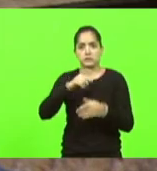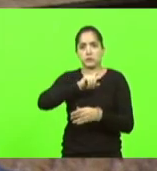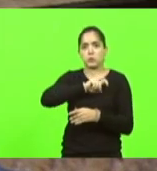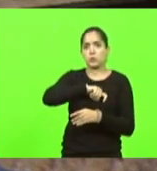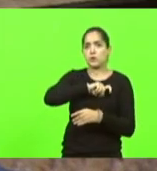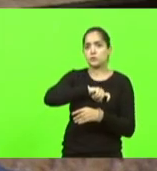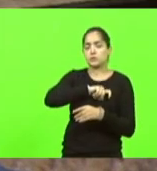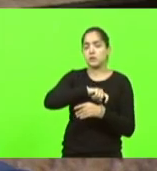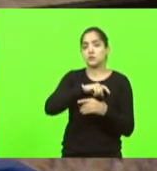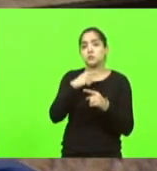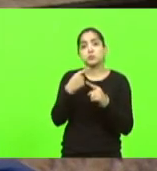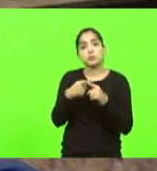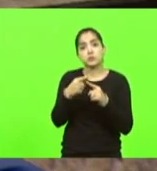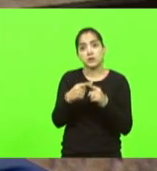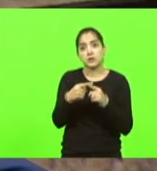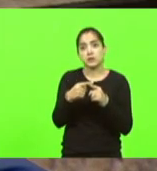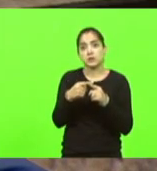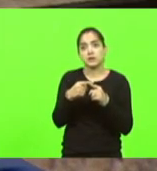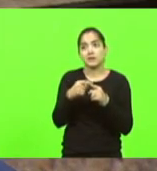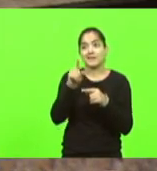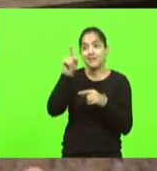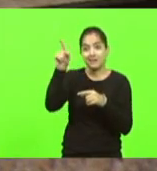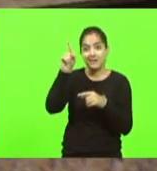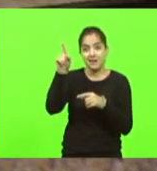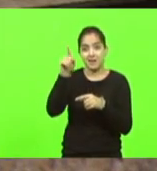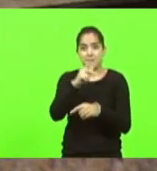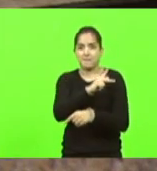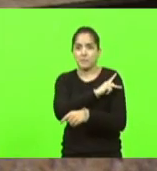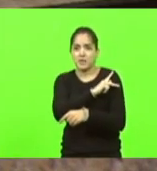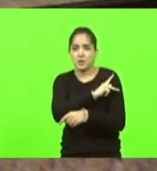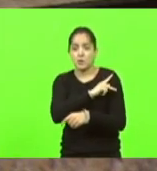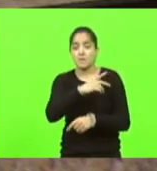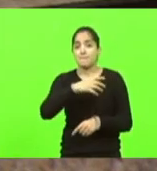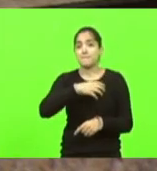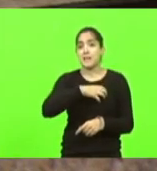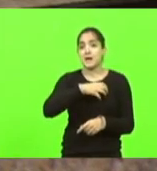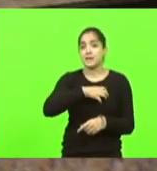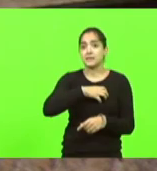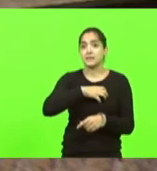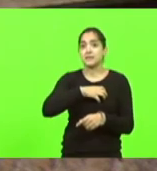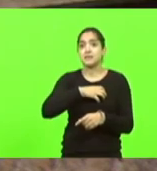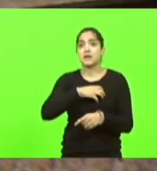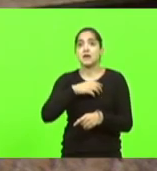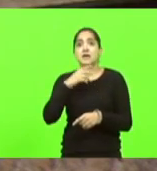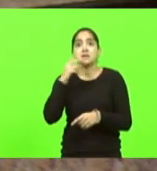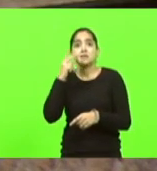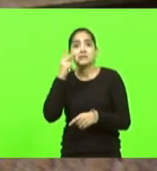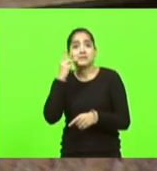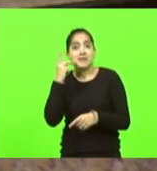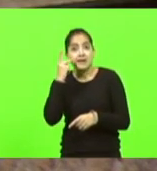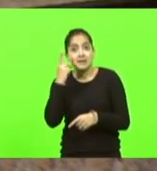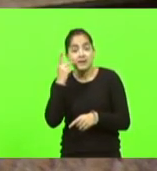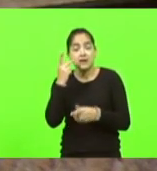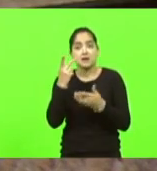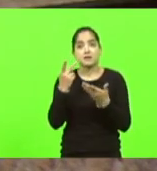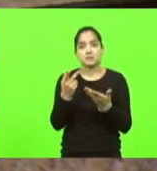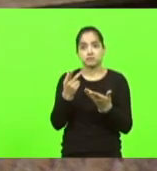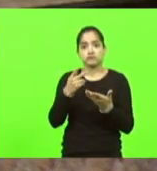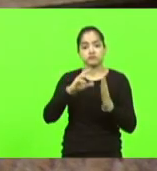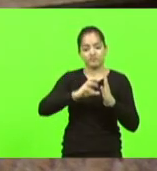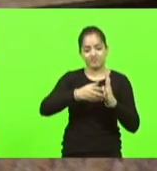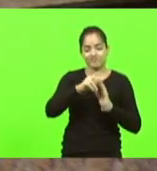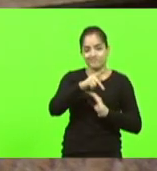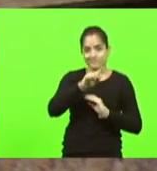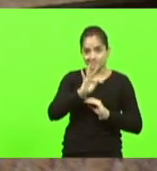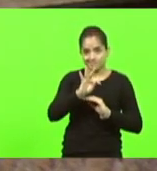porque honestamente Piauí Bahia Ceará estados governados pelo PT fizeram